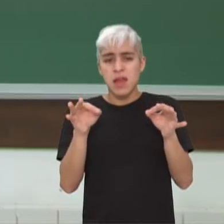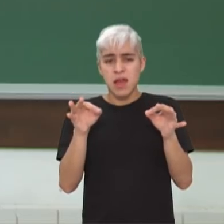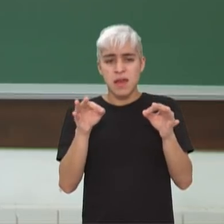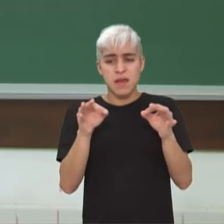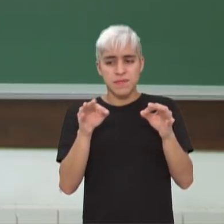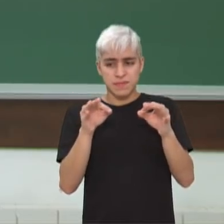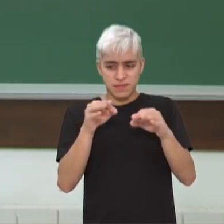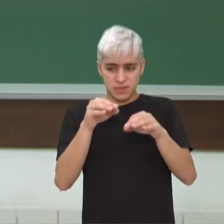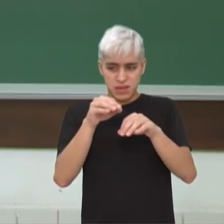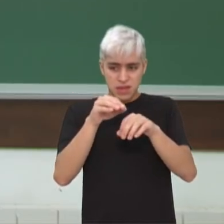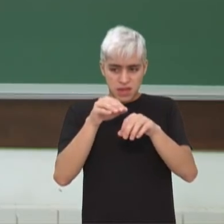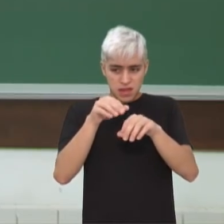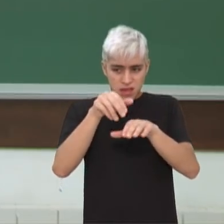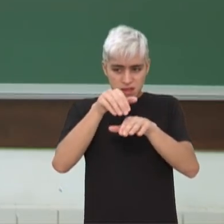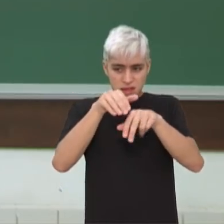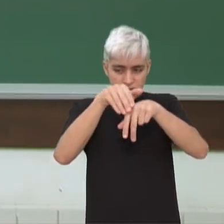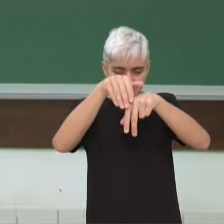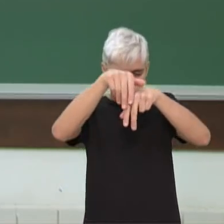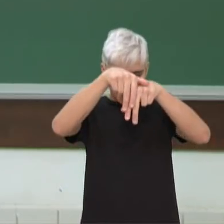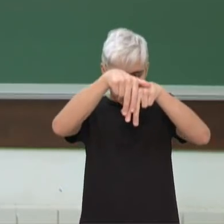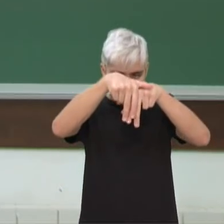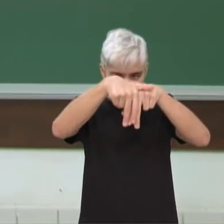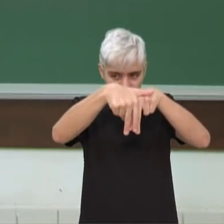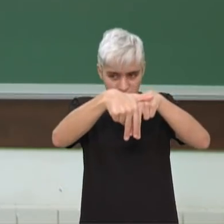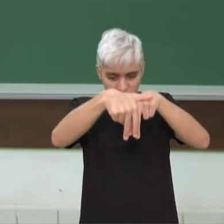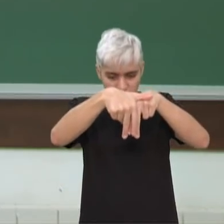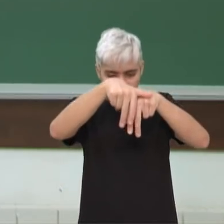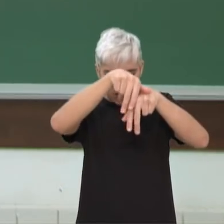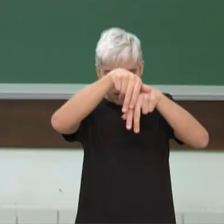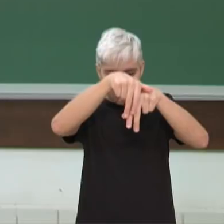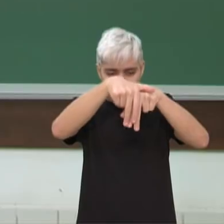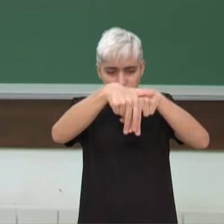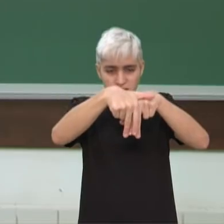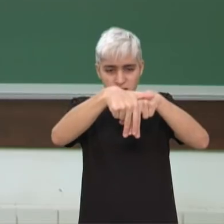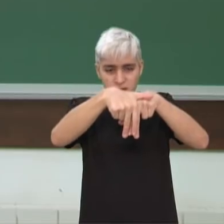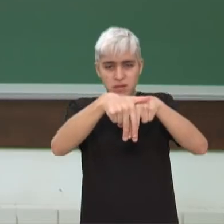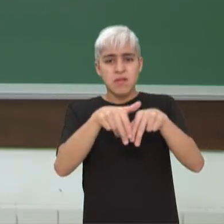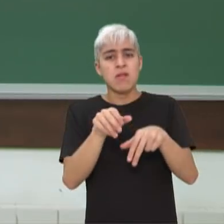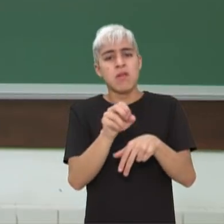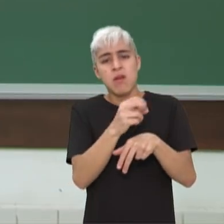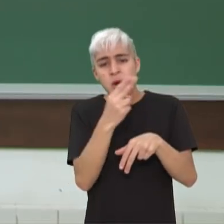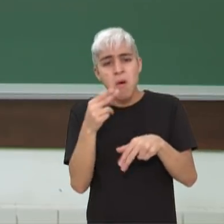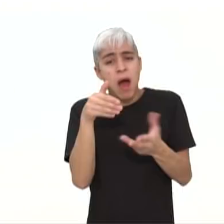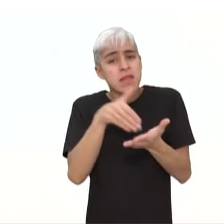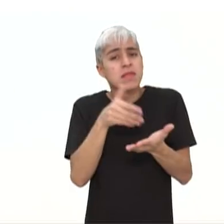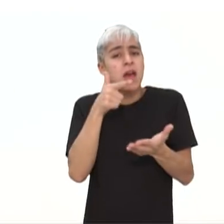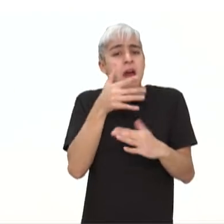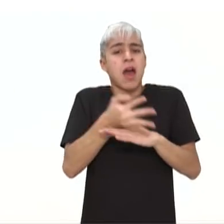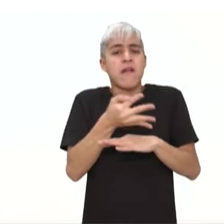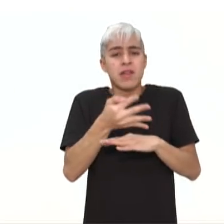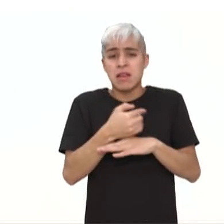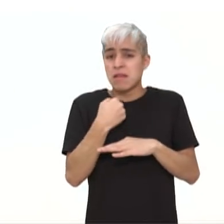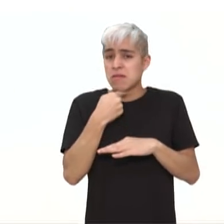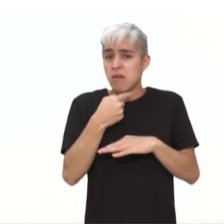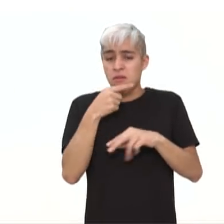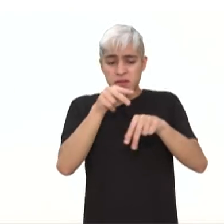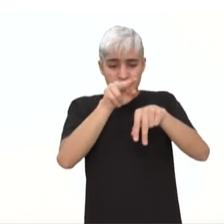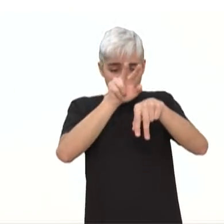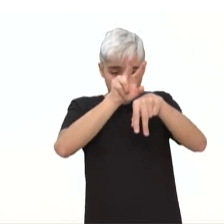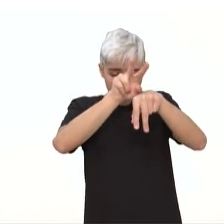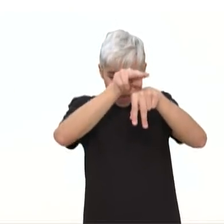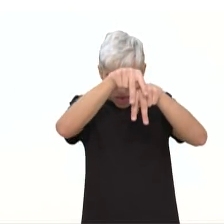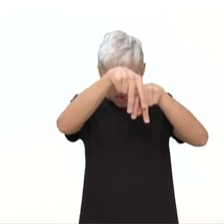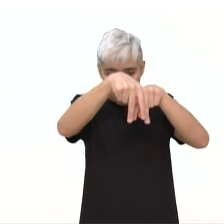duas mãos até os nossos pés lá no chão ou até onde você conseguir. Se eu não consigo alcançar lá a ponta do meu